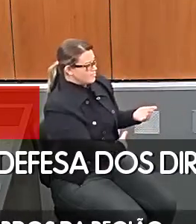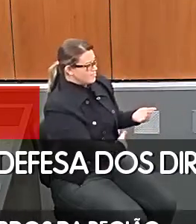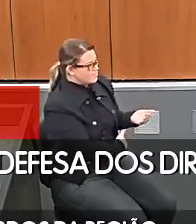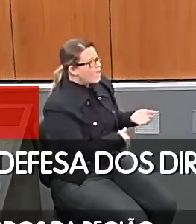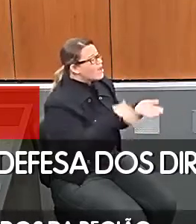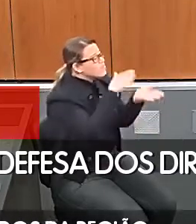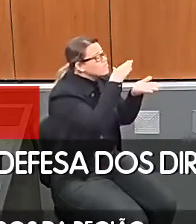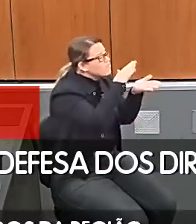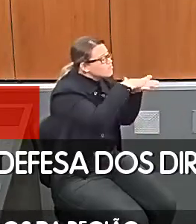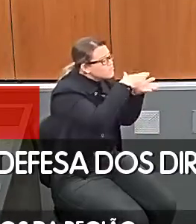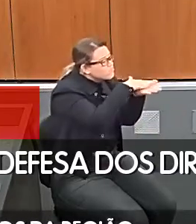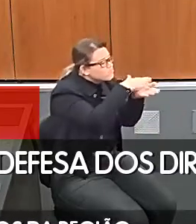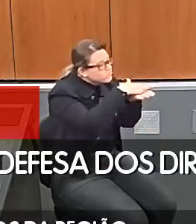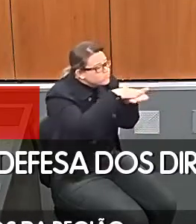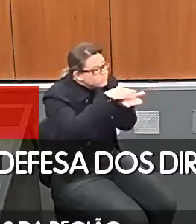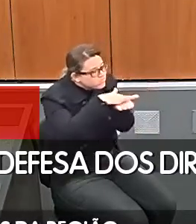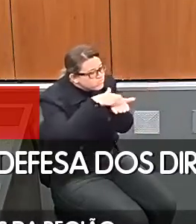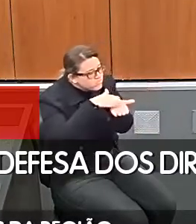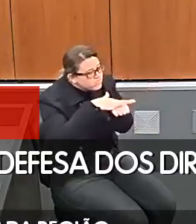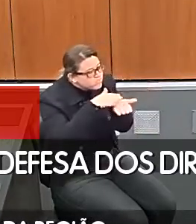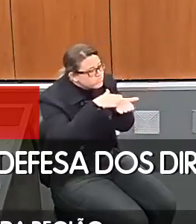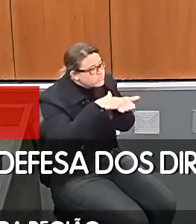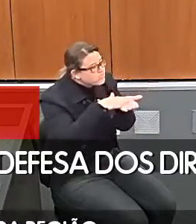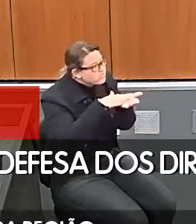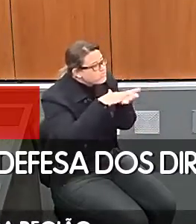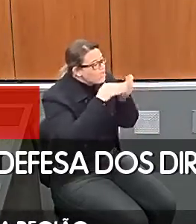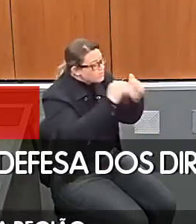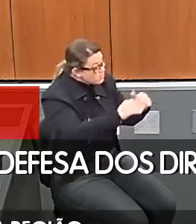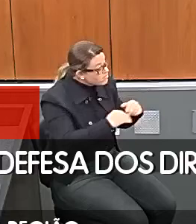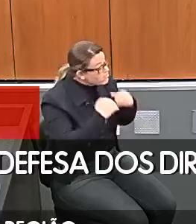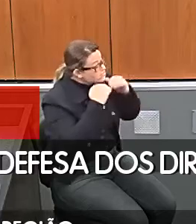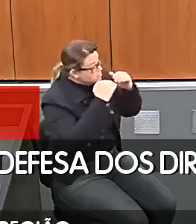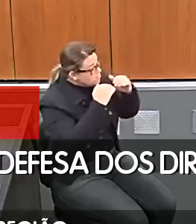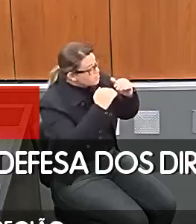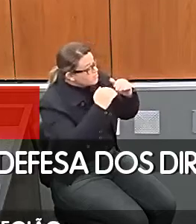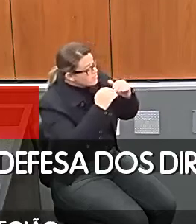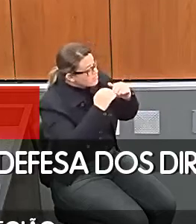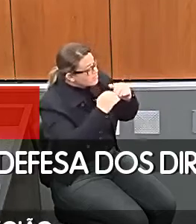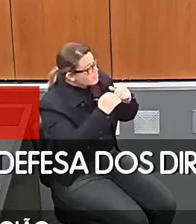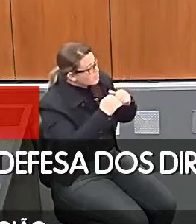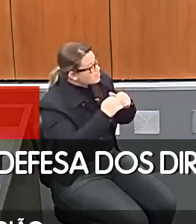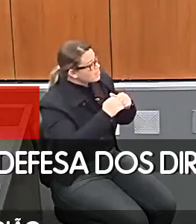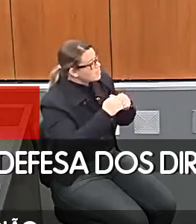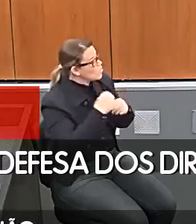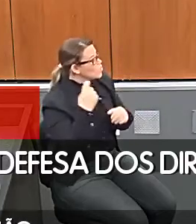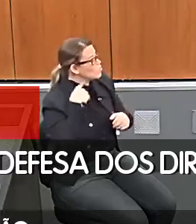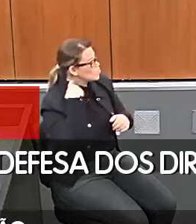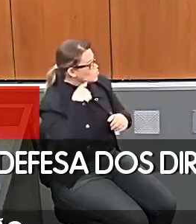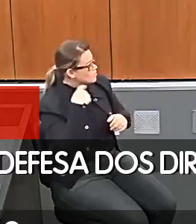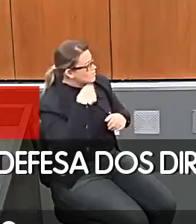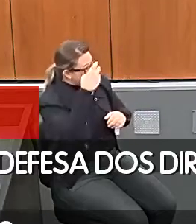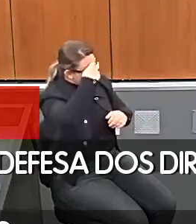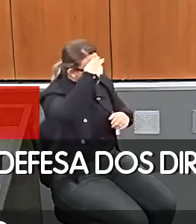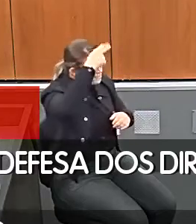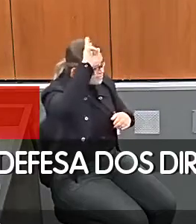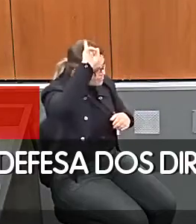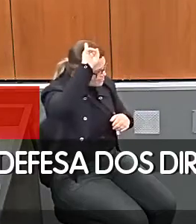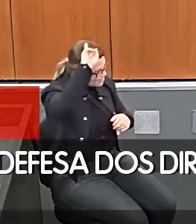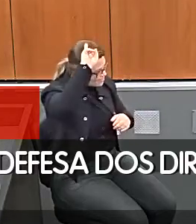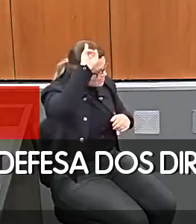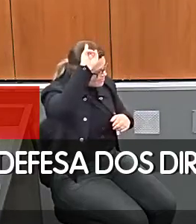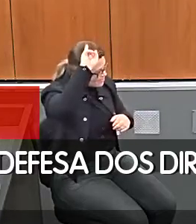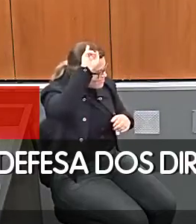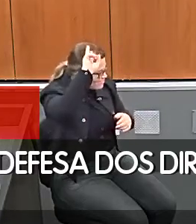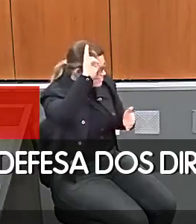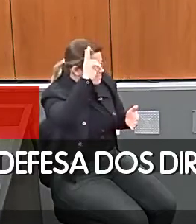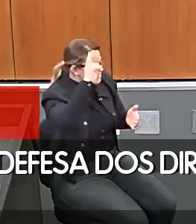quero parabenizar essa iniciativa do nosso companheiro de trabalho aí, Nozinho, porque